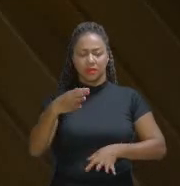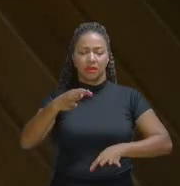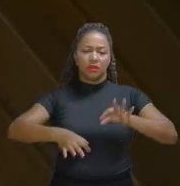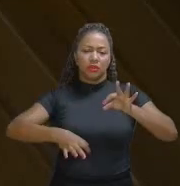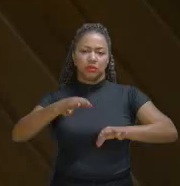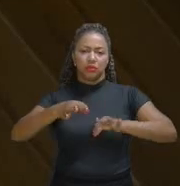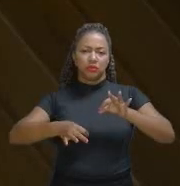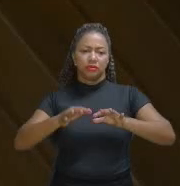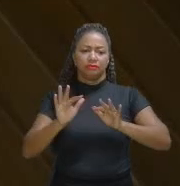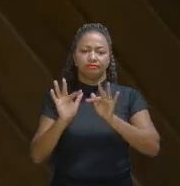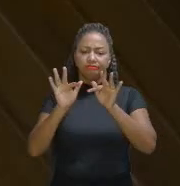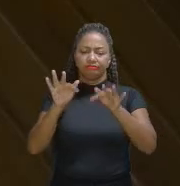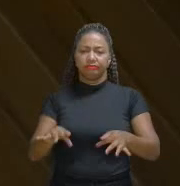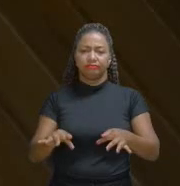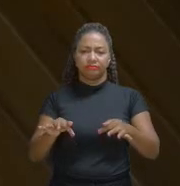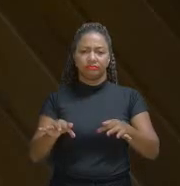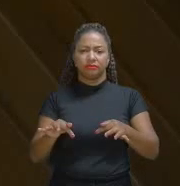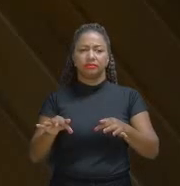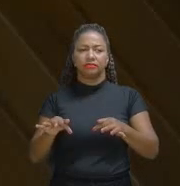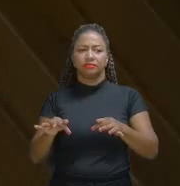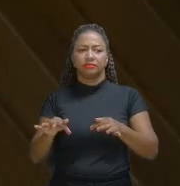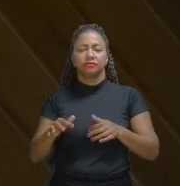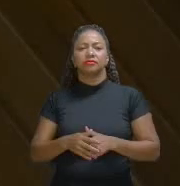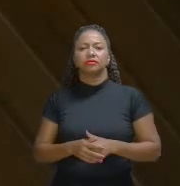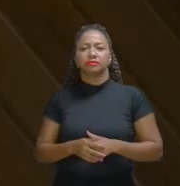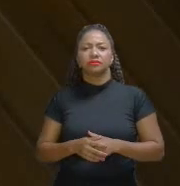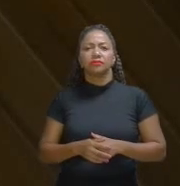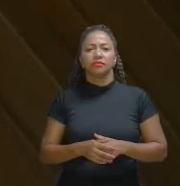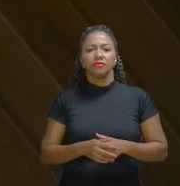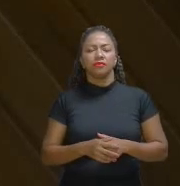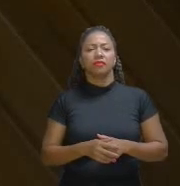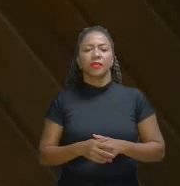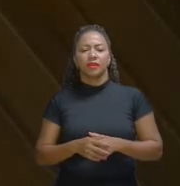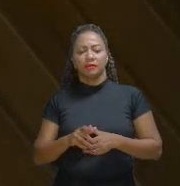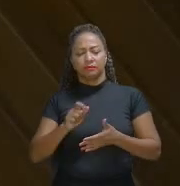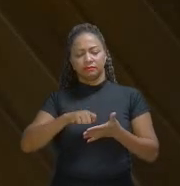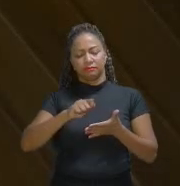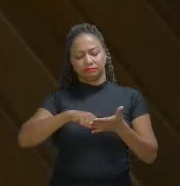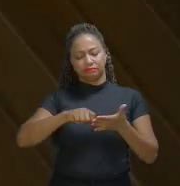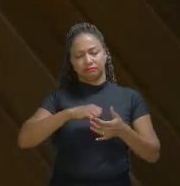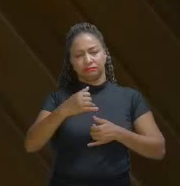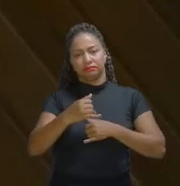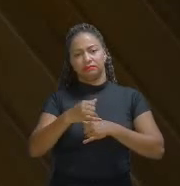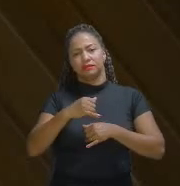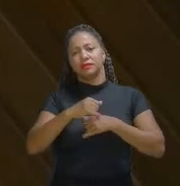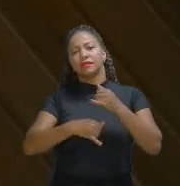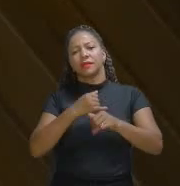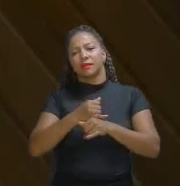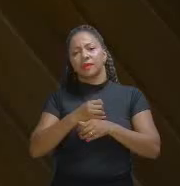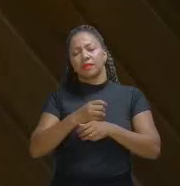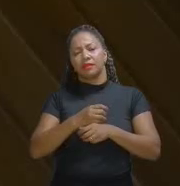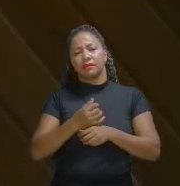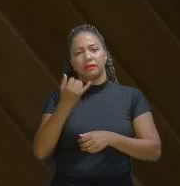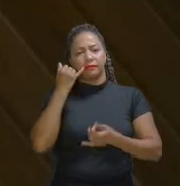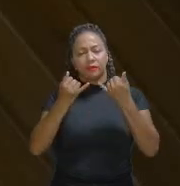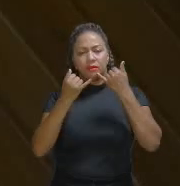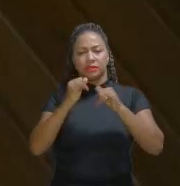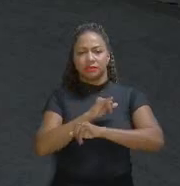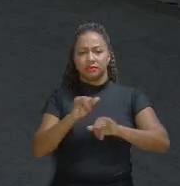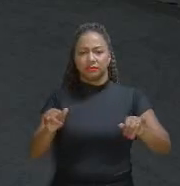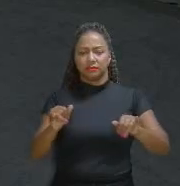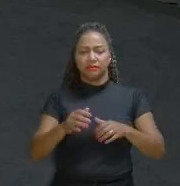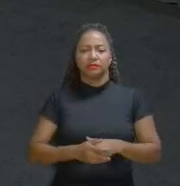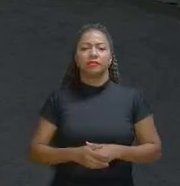julgado, proceda a serventia eleitoral às anotações devidas. É o voto, senhor presidente. Como